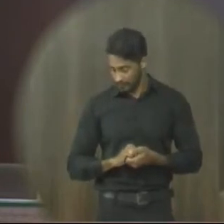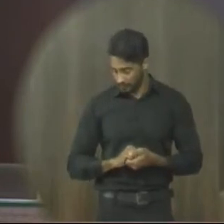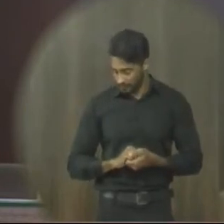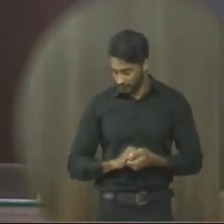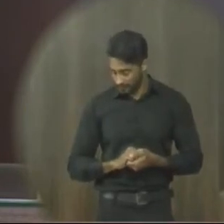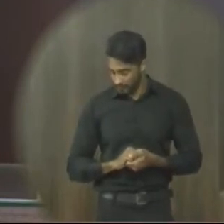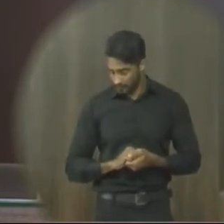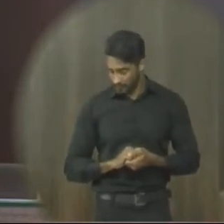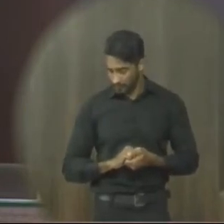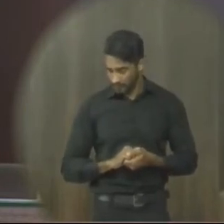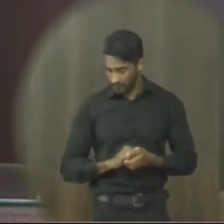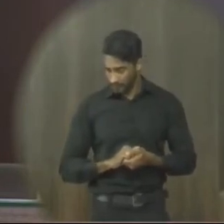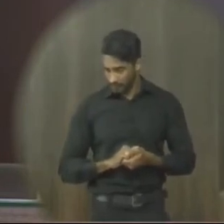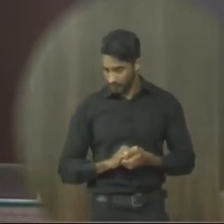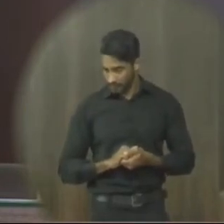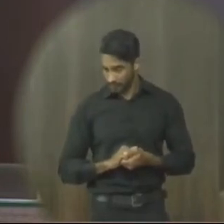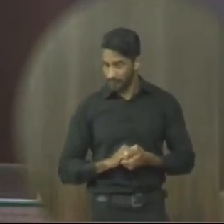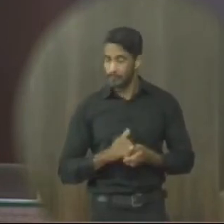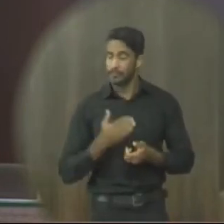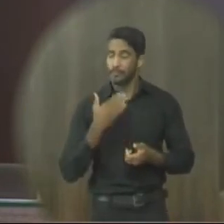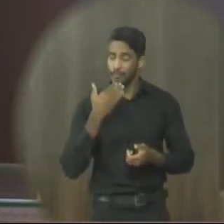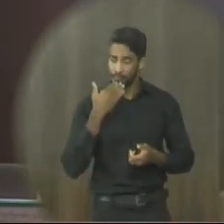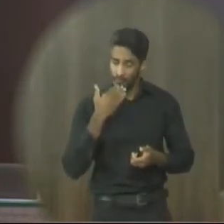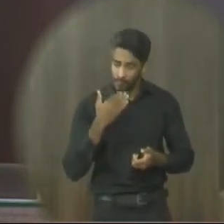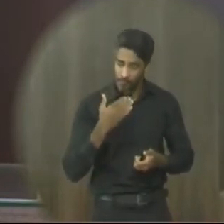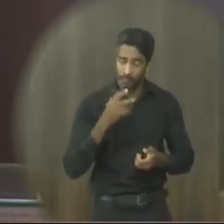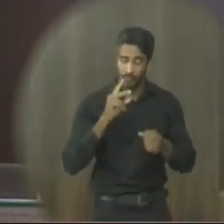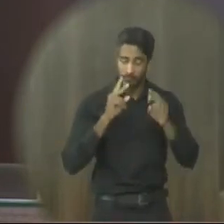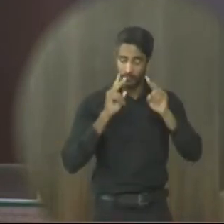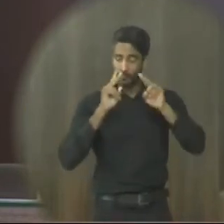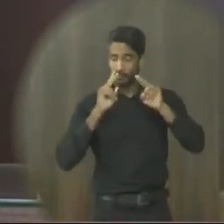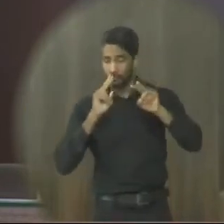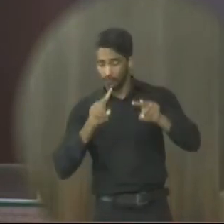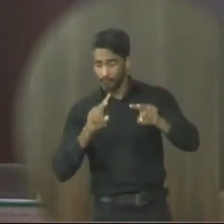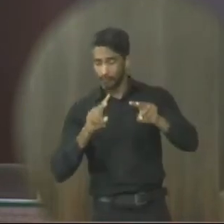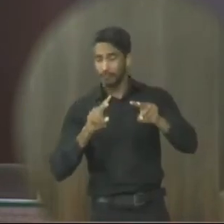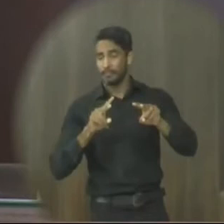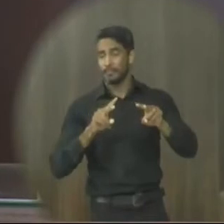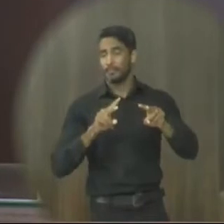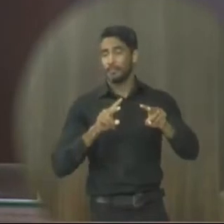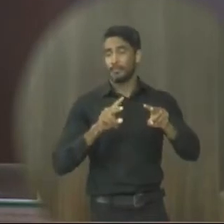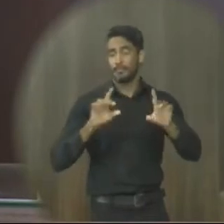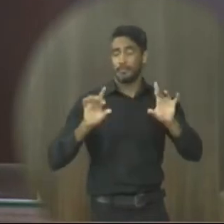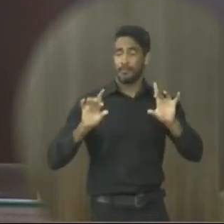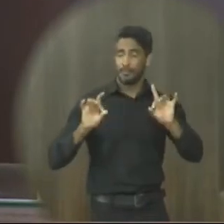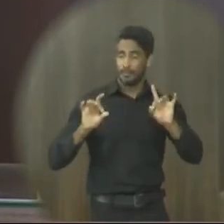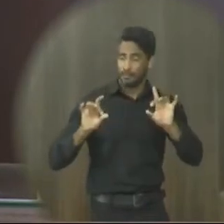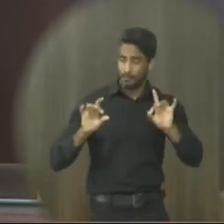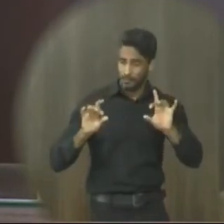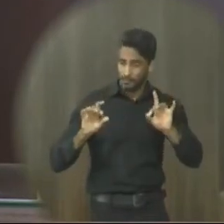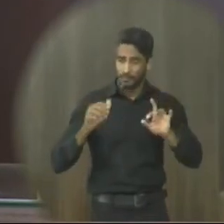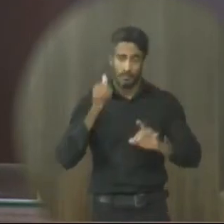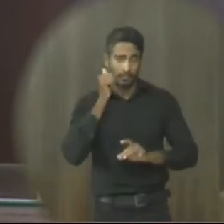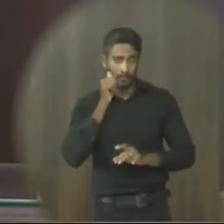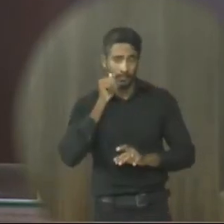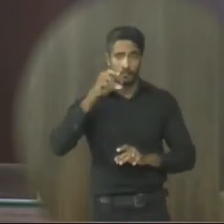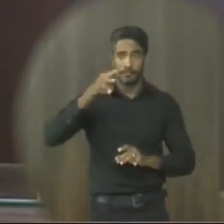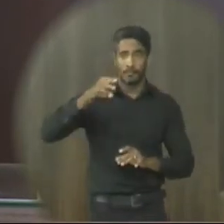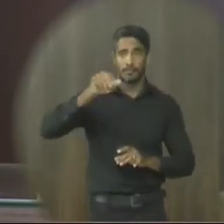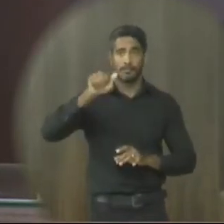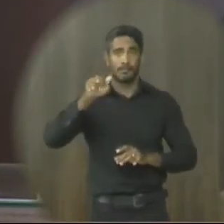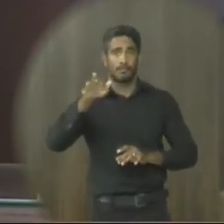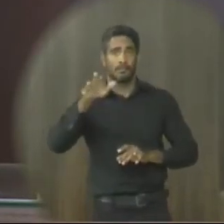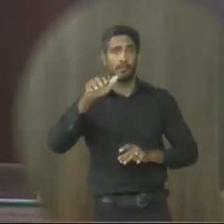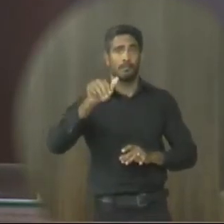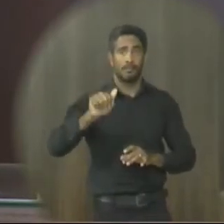Este pedido de providência visa atender esses moradores em especial. A senhora Maria Helena da